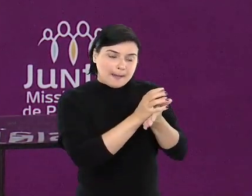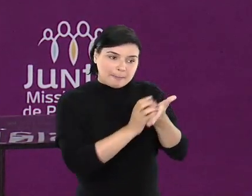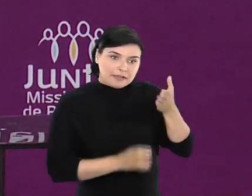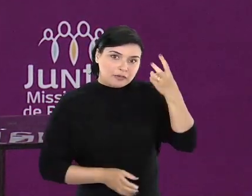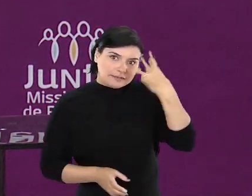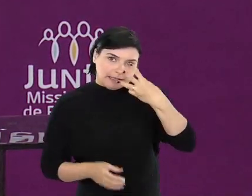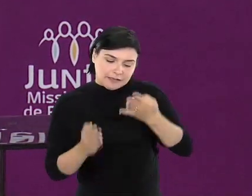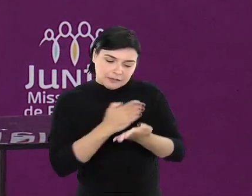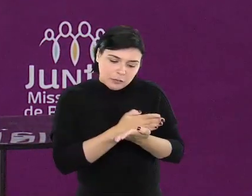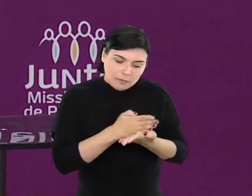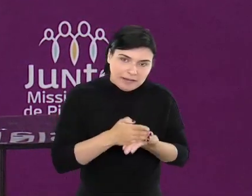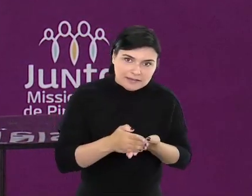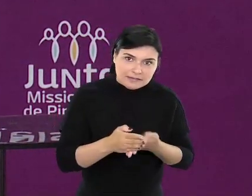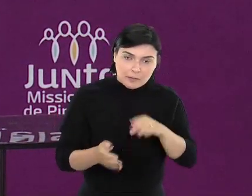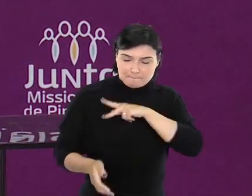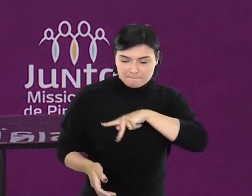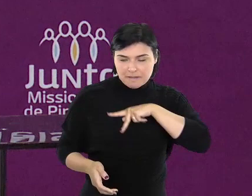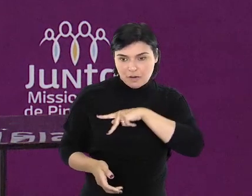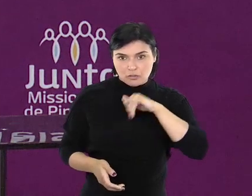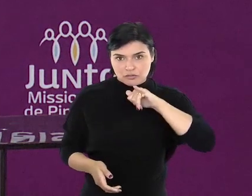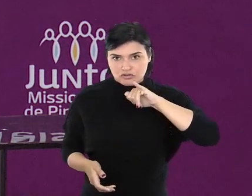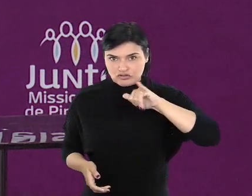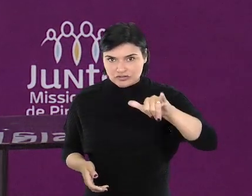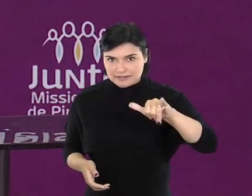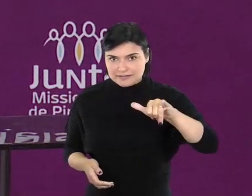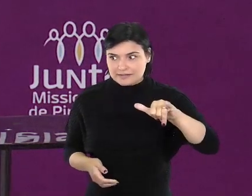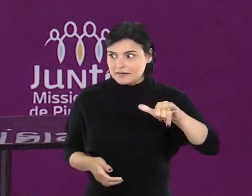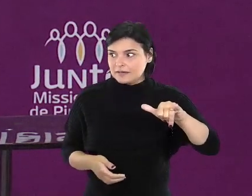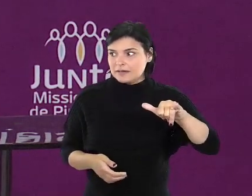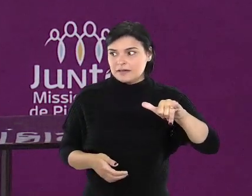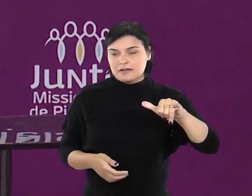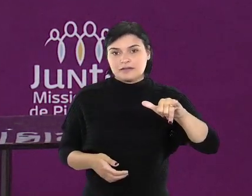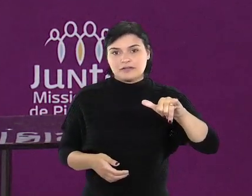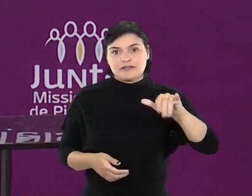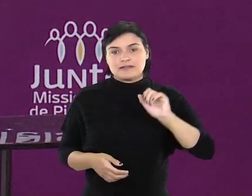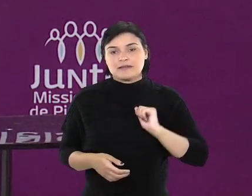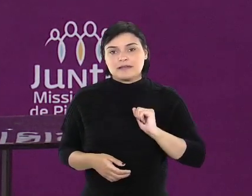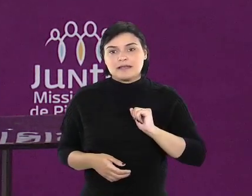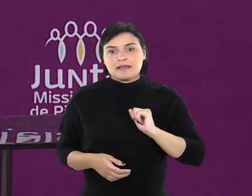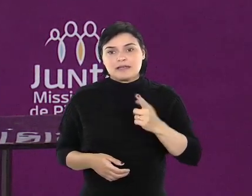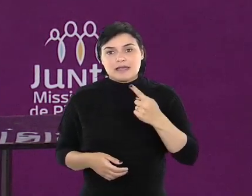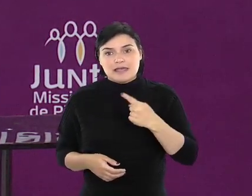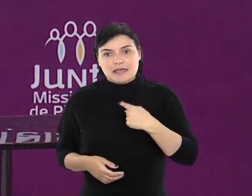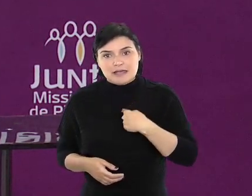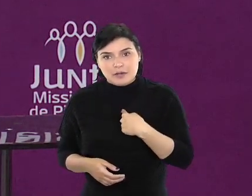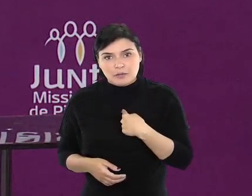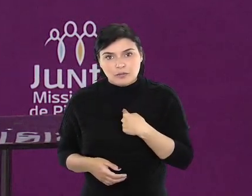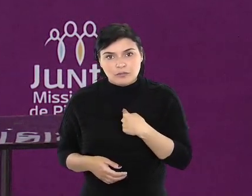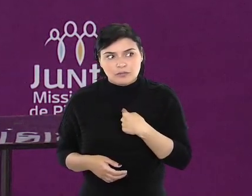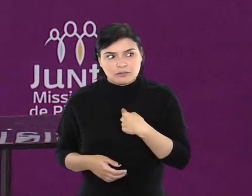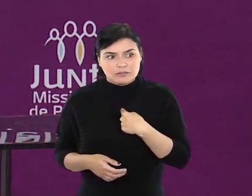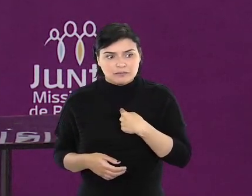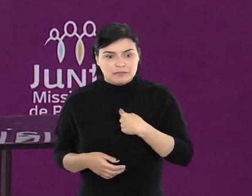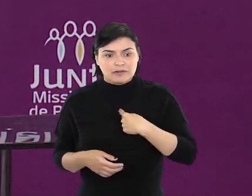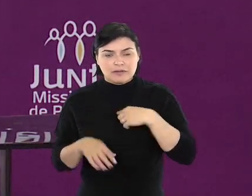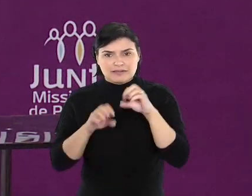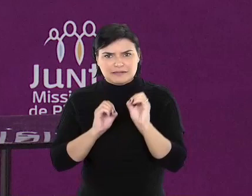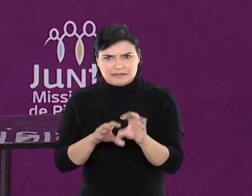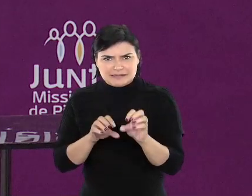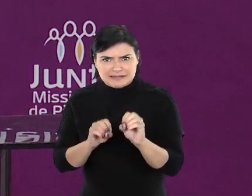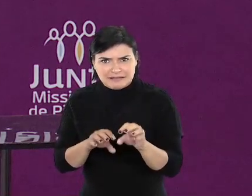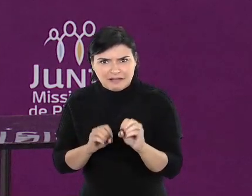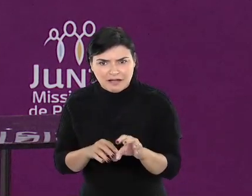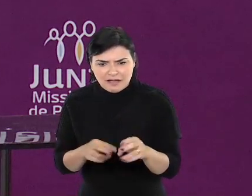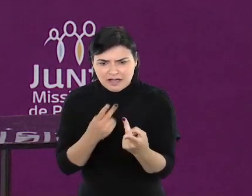vos pude falar como a espirituais e sim com macarnais como a crianças em Cristo Leite